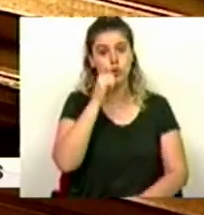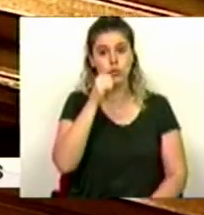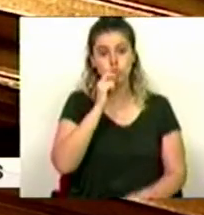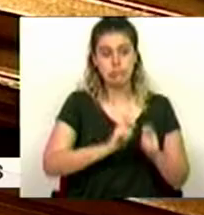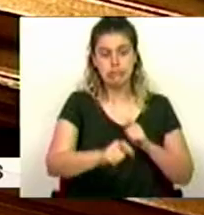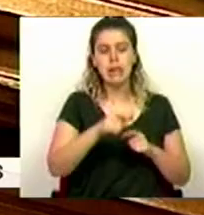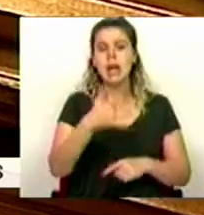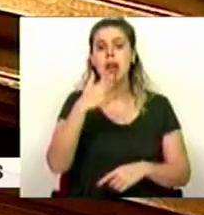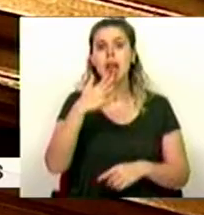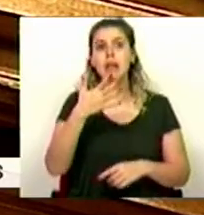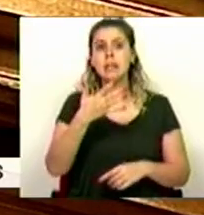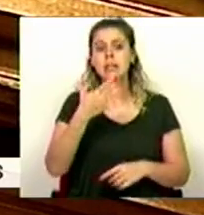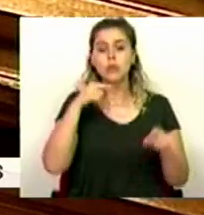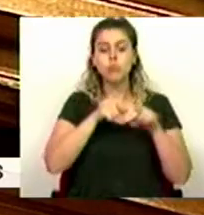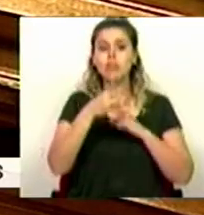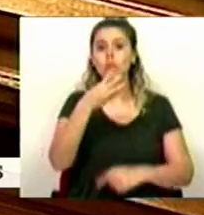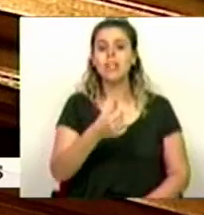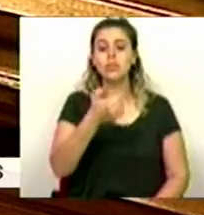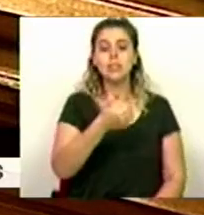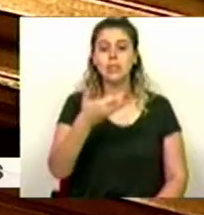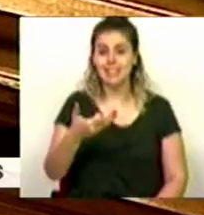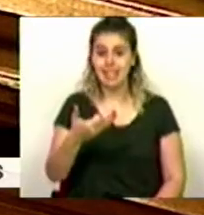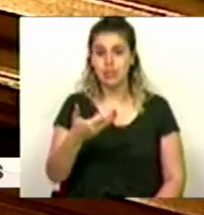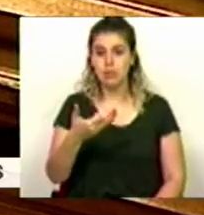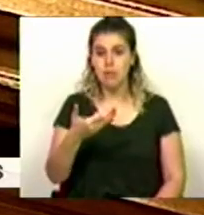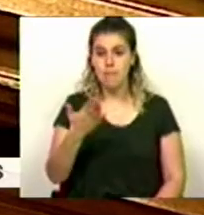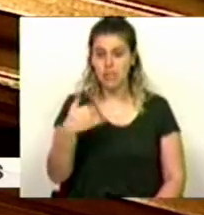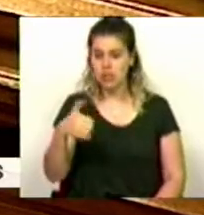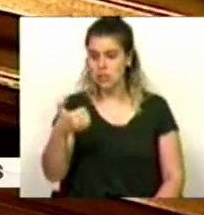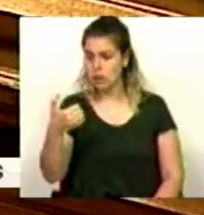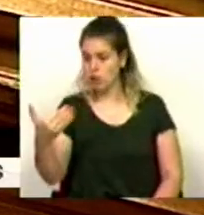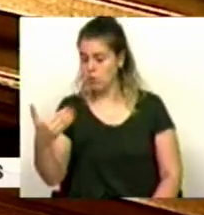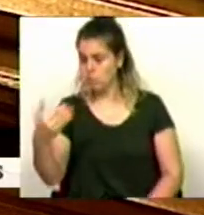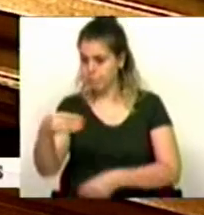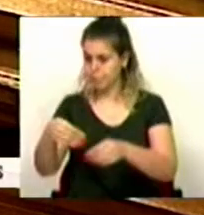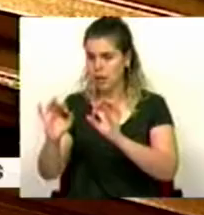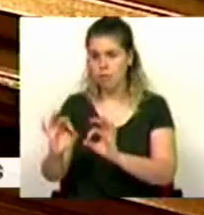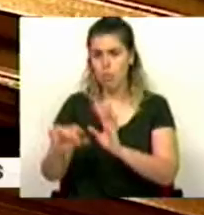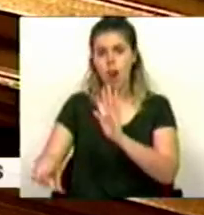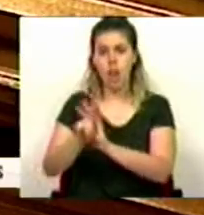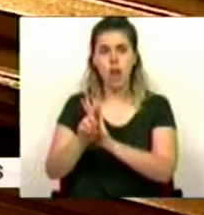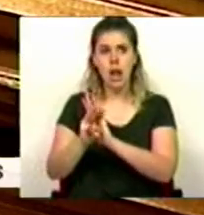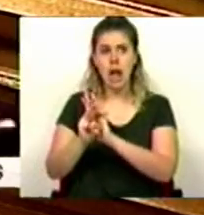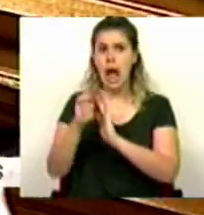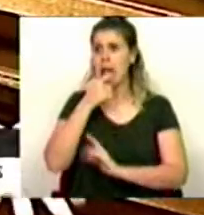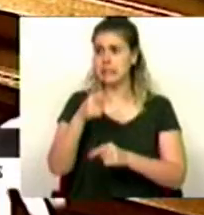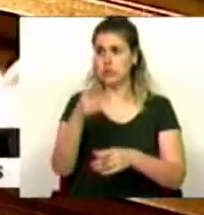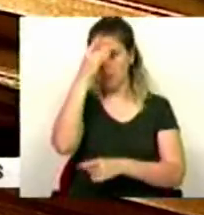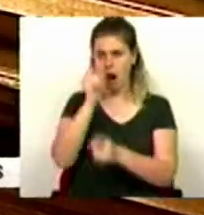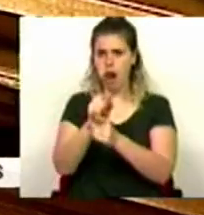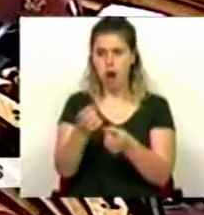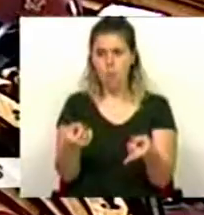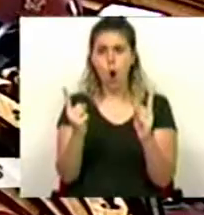tem 57 deputados, dos quais 51 votaram a favor desta lei. Se isto não é